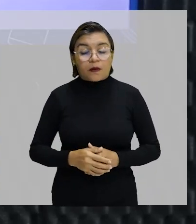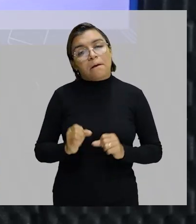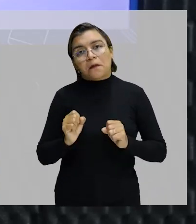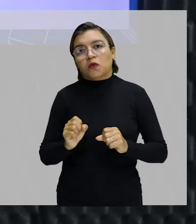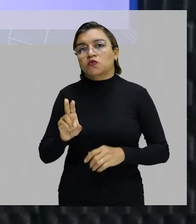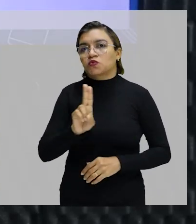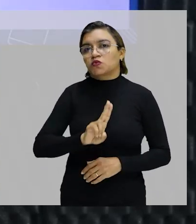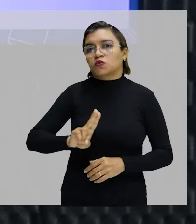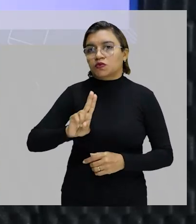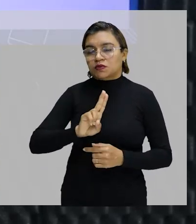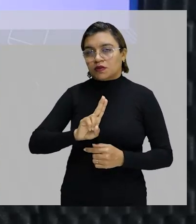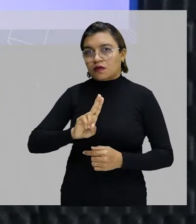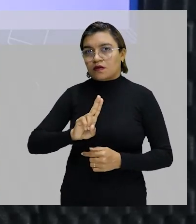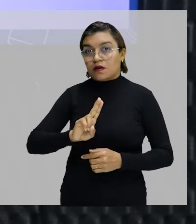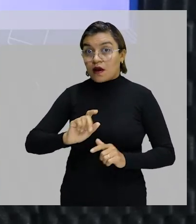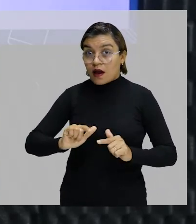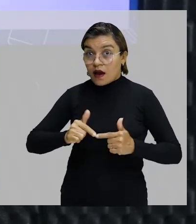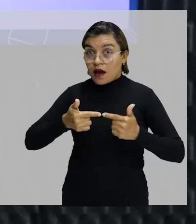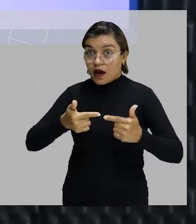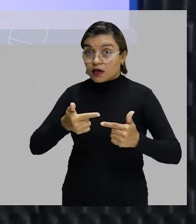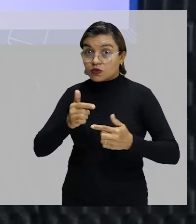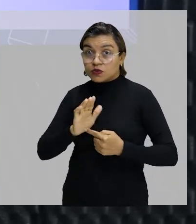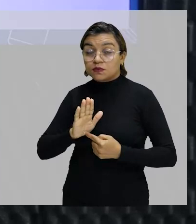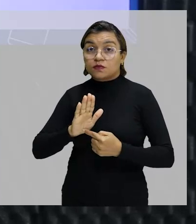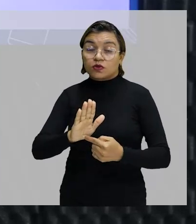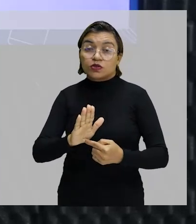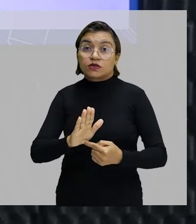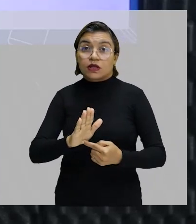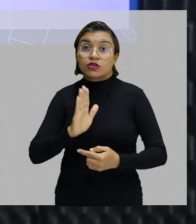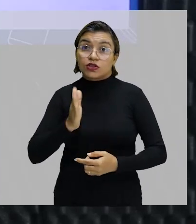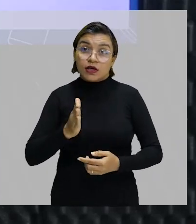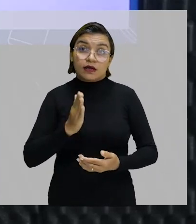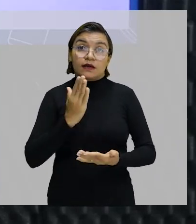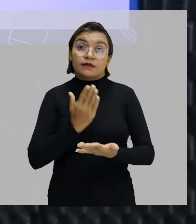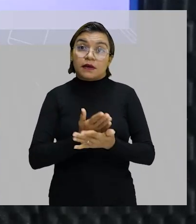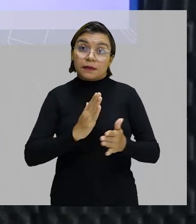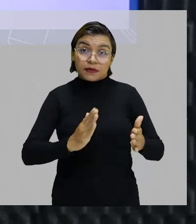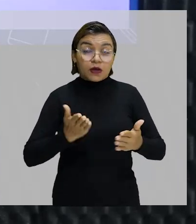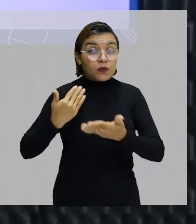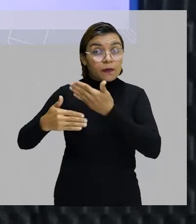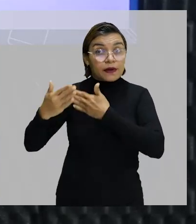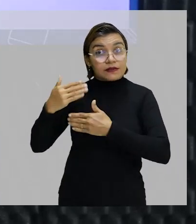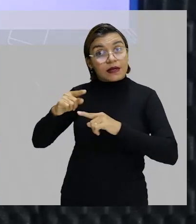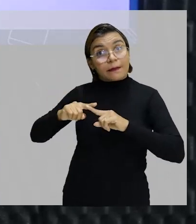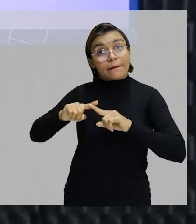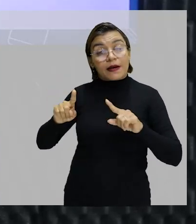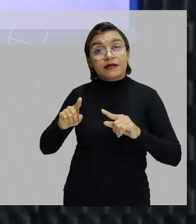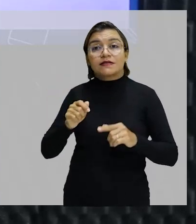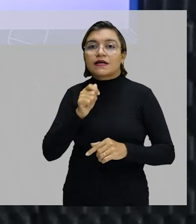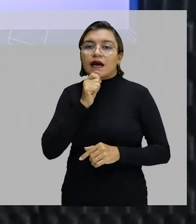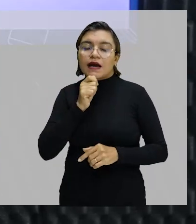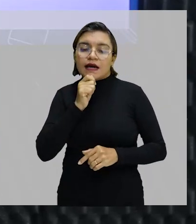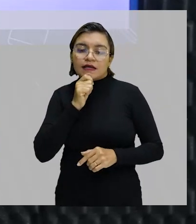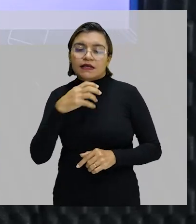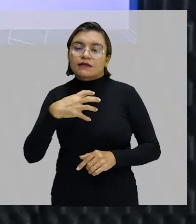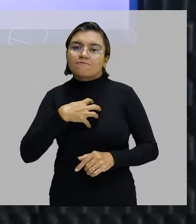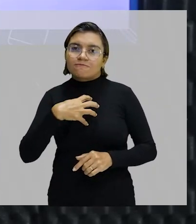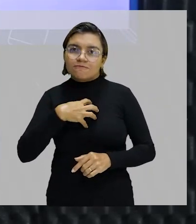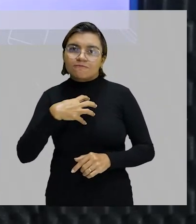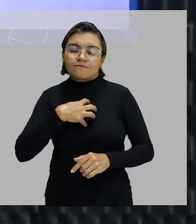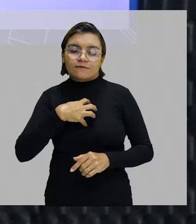para expressar ações que terminaram em algum momento do passado, mas que tem normalmente um sentido